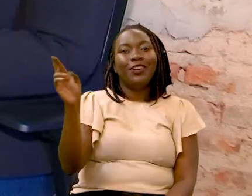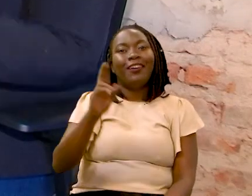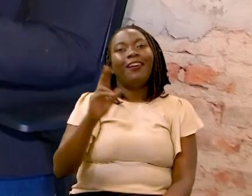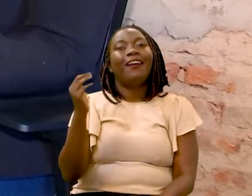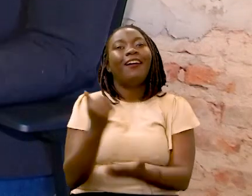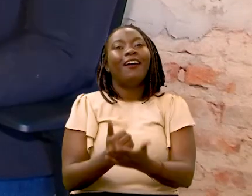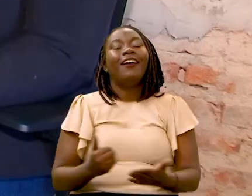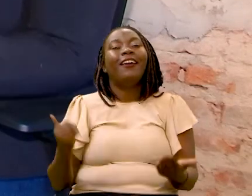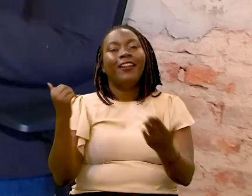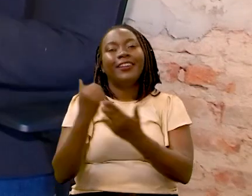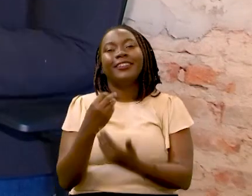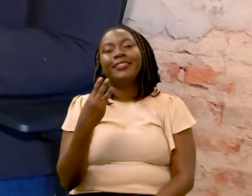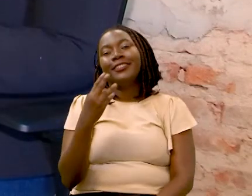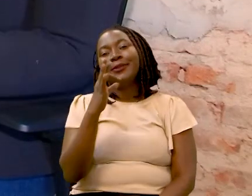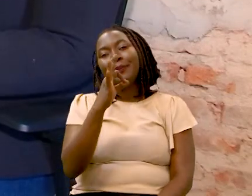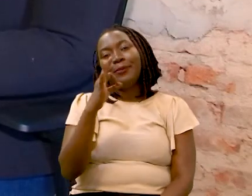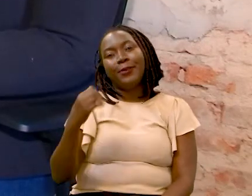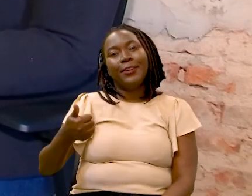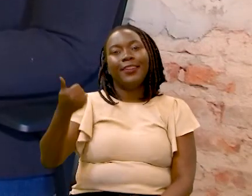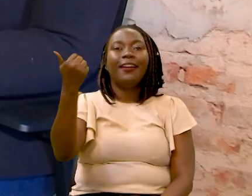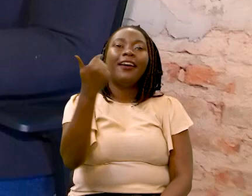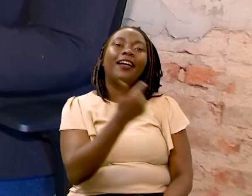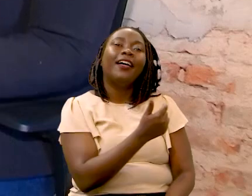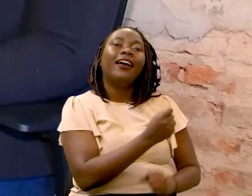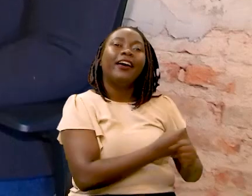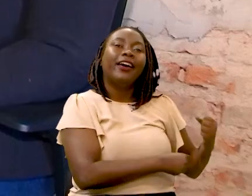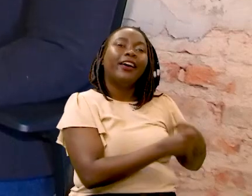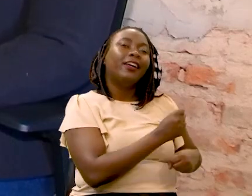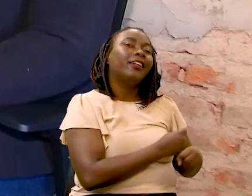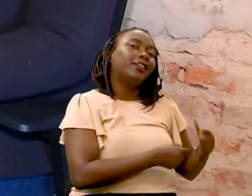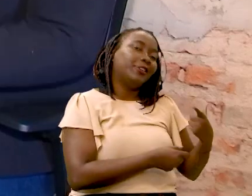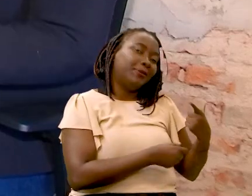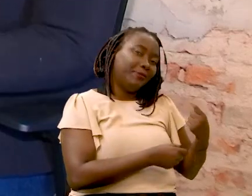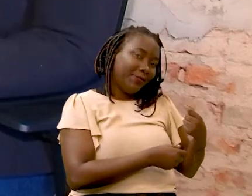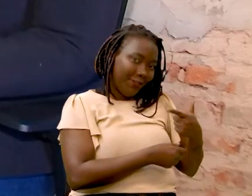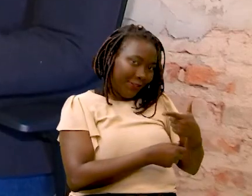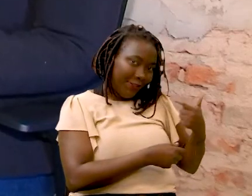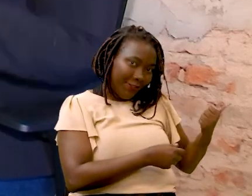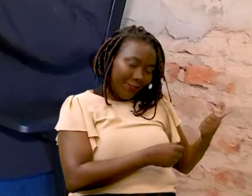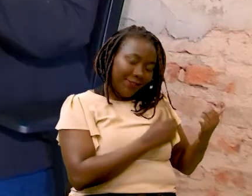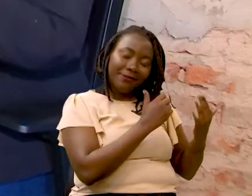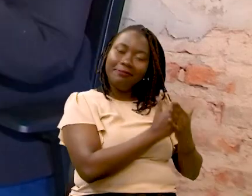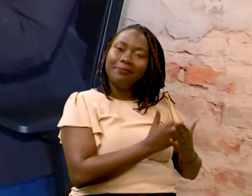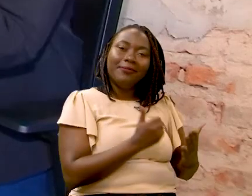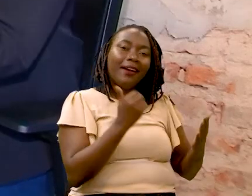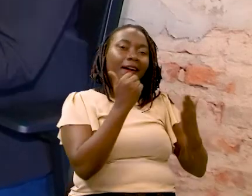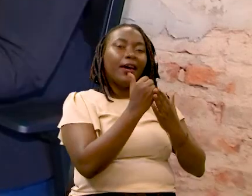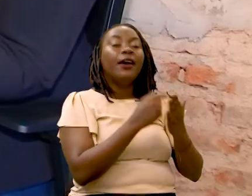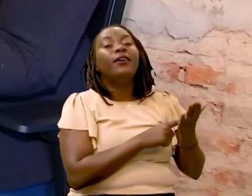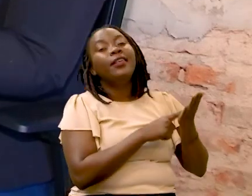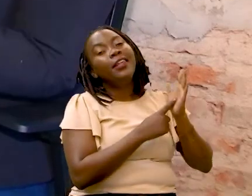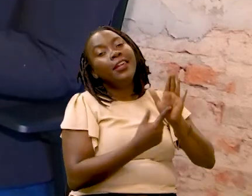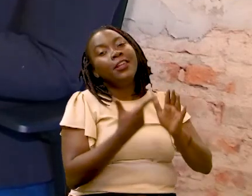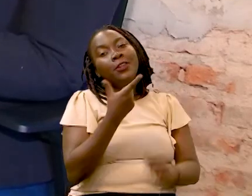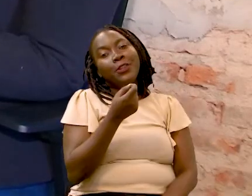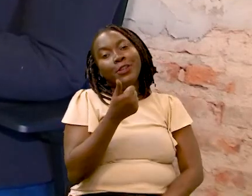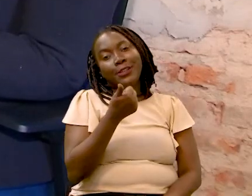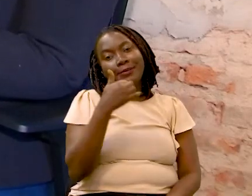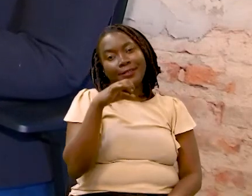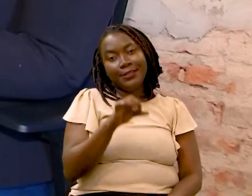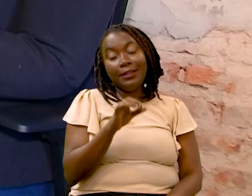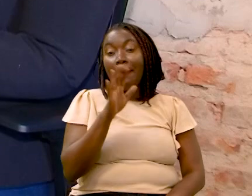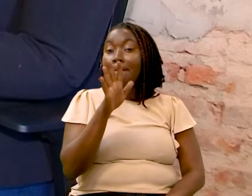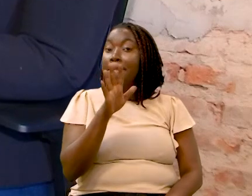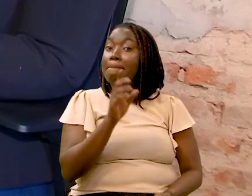bilhões de reais, um aumento de 3% em relação a 2021 e superior ao que foi apresentado